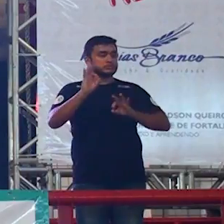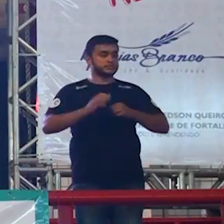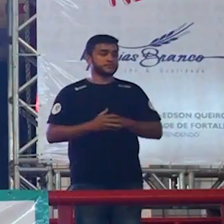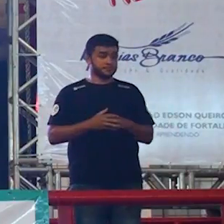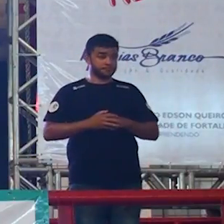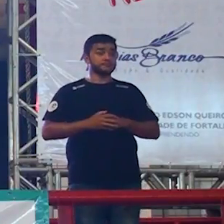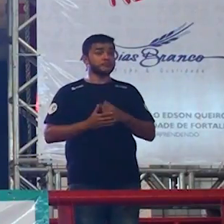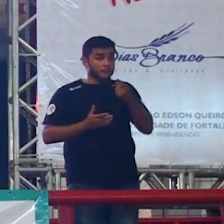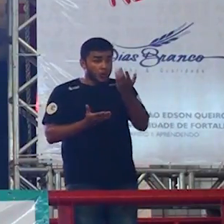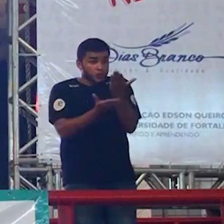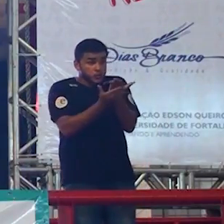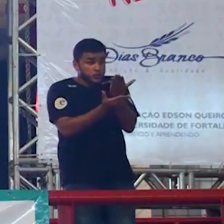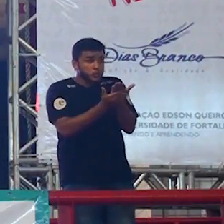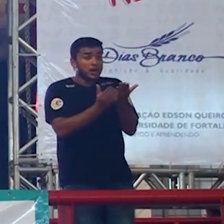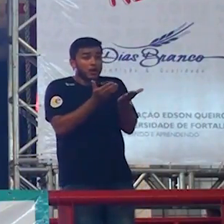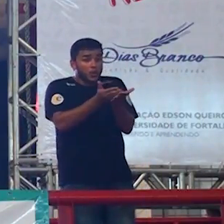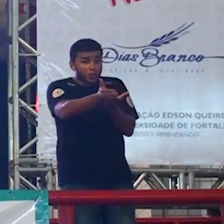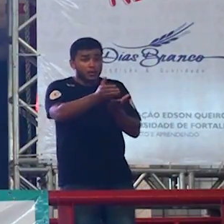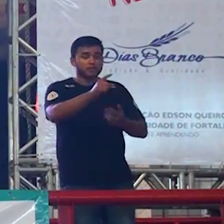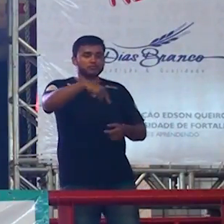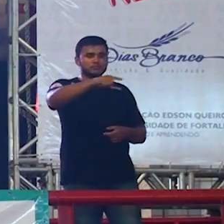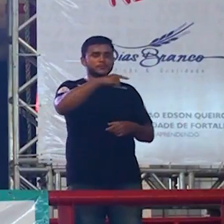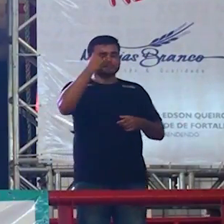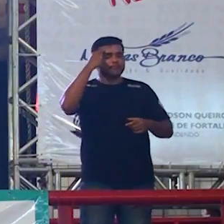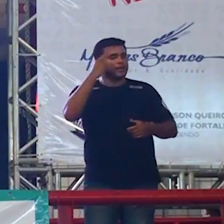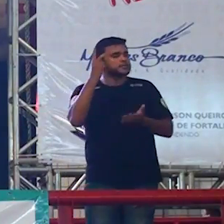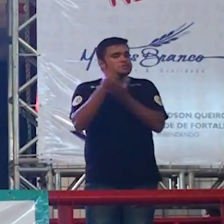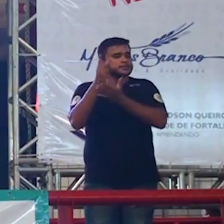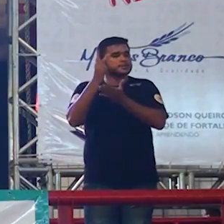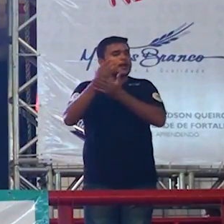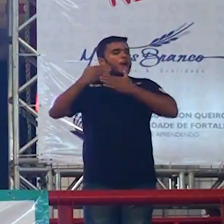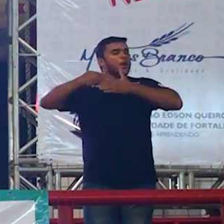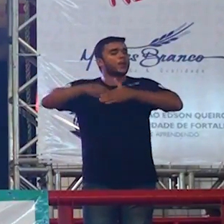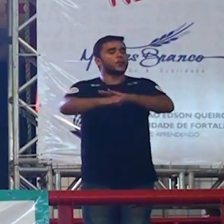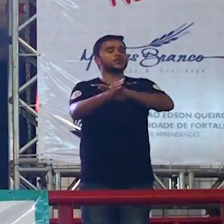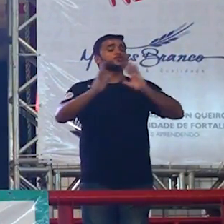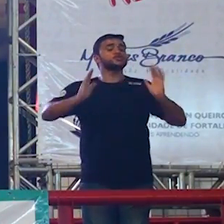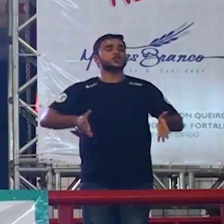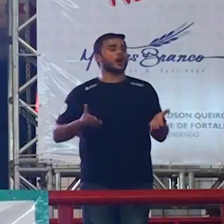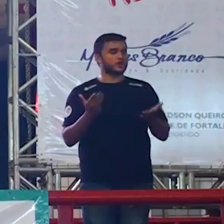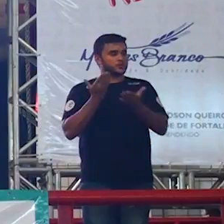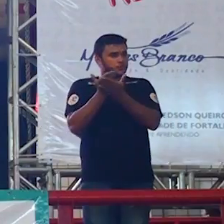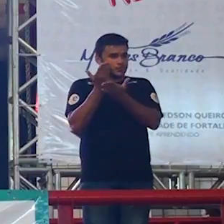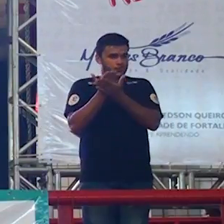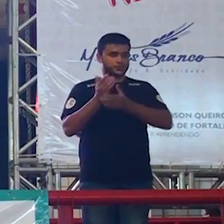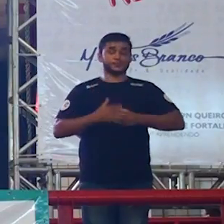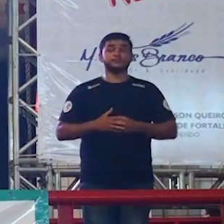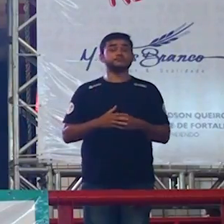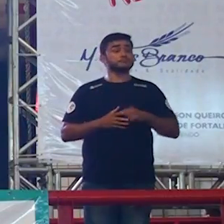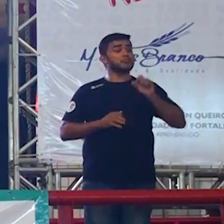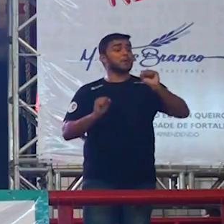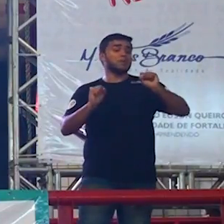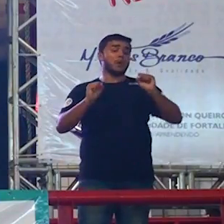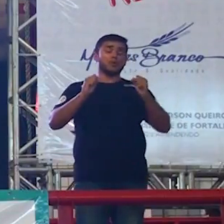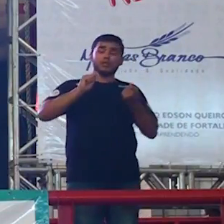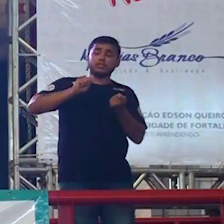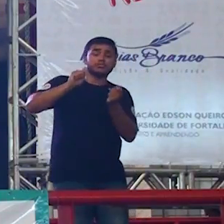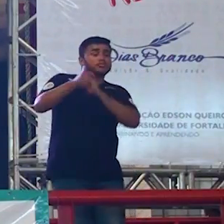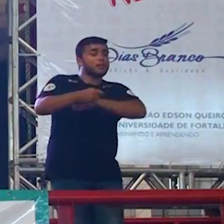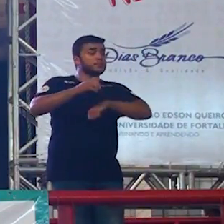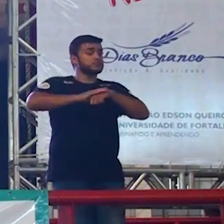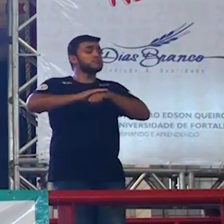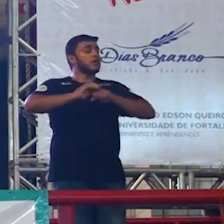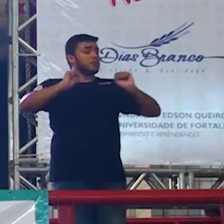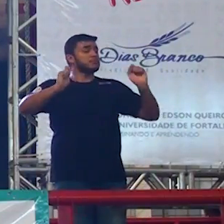sempre que você for estudar, essas técnicas estarão à sua disposição. E você pode adaptar, fazer as